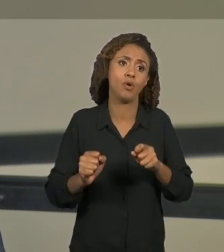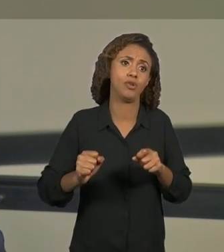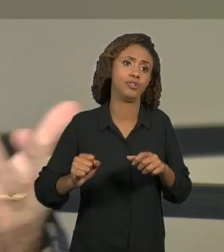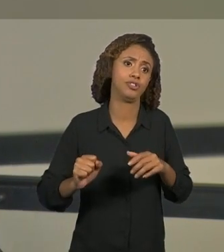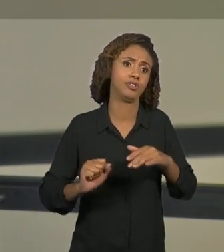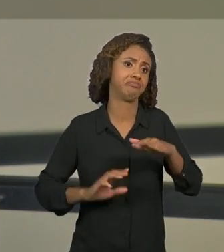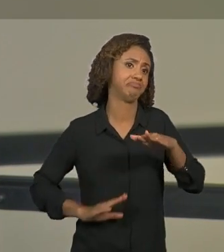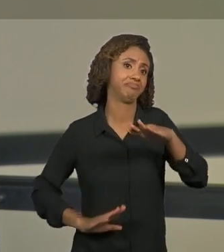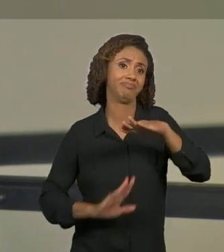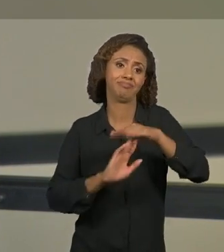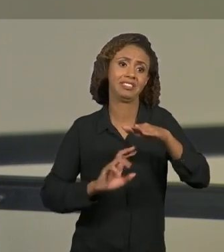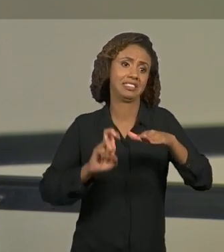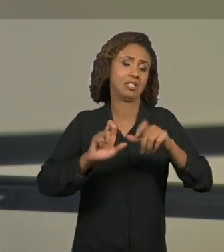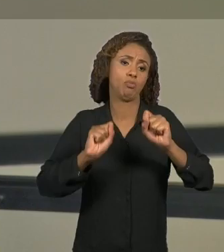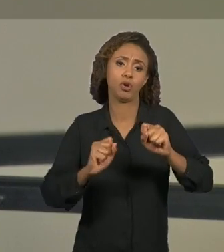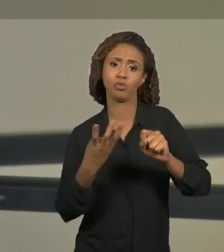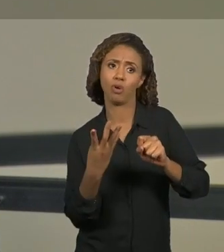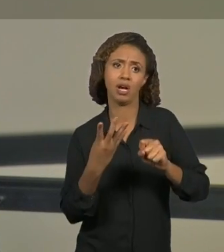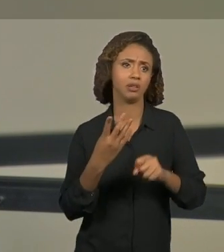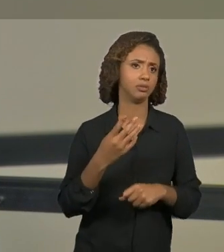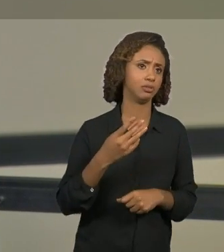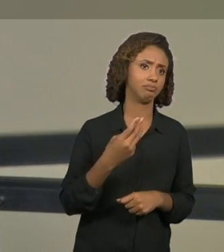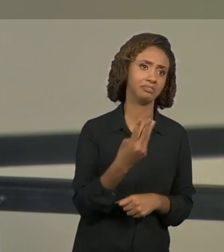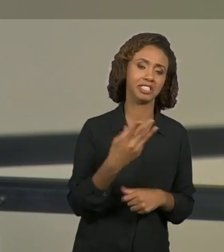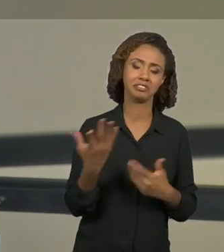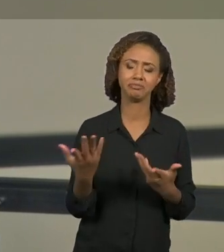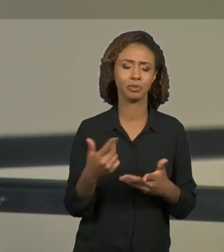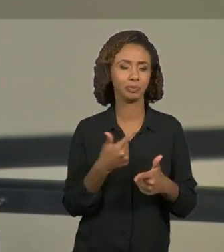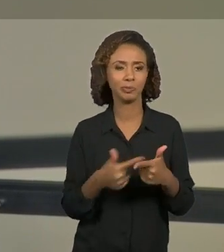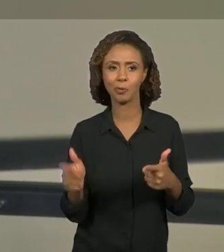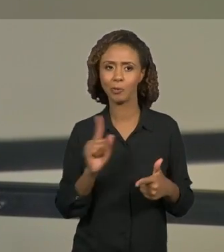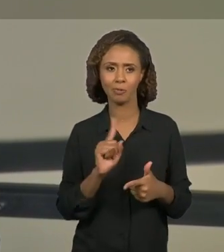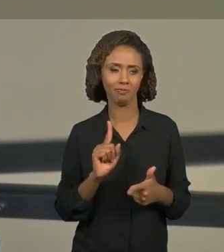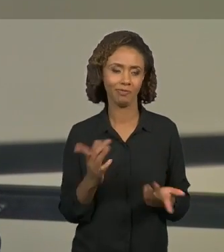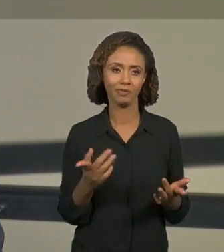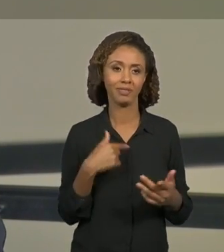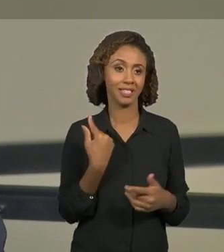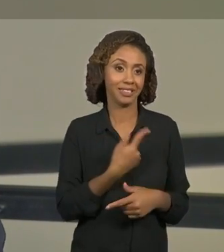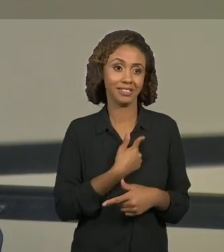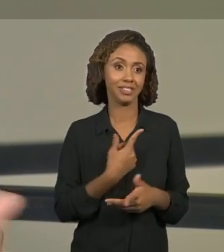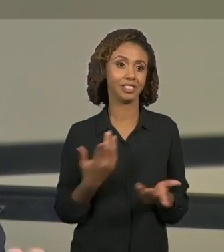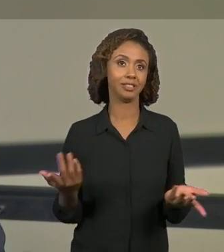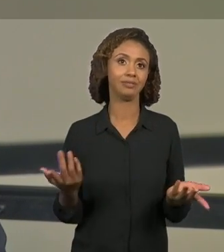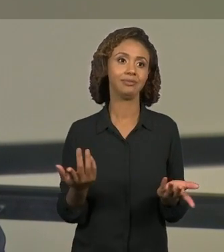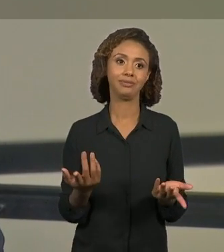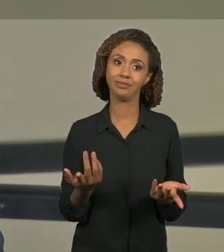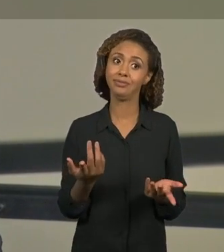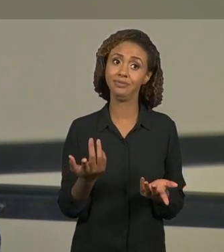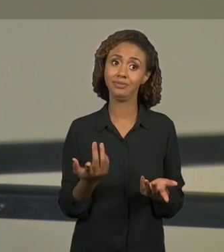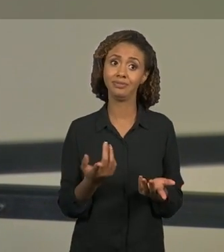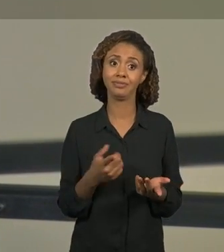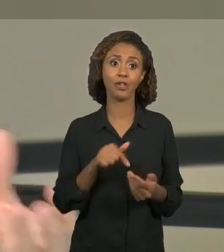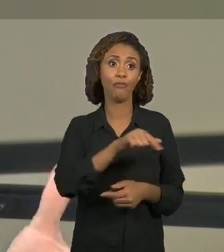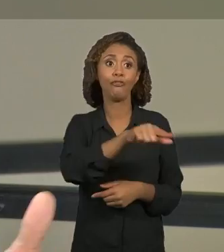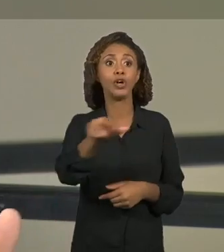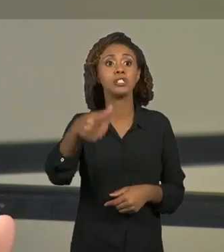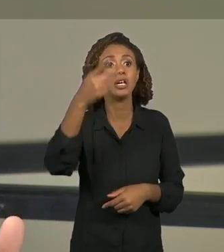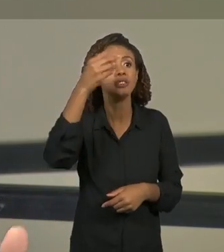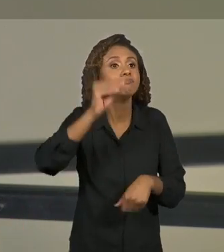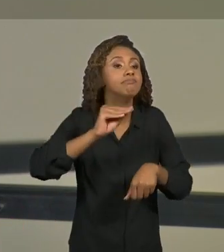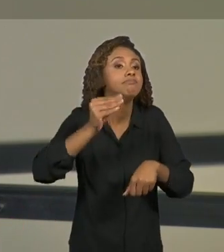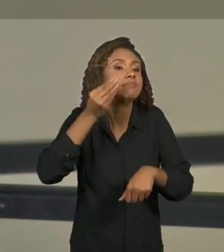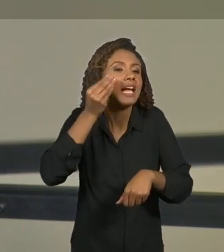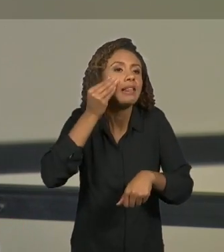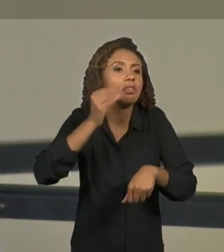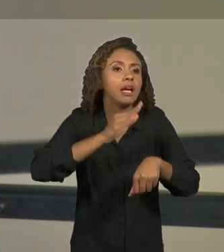ele vai tá sendo desenvolvidas atividades até então não teria problema nenhum nós vamos acho que a primeira opção seria deles tentarem se